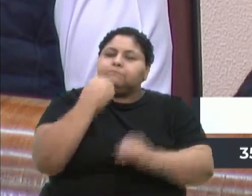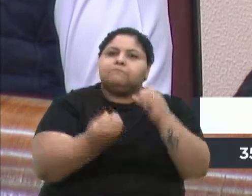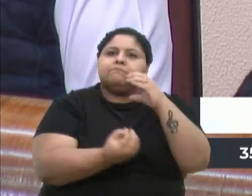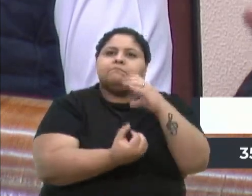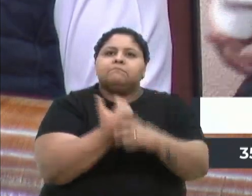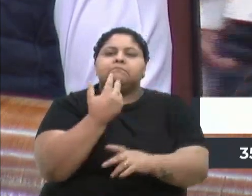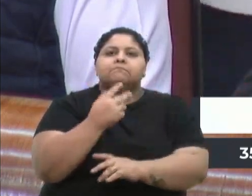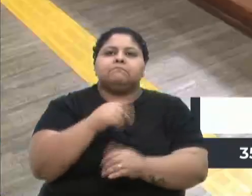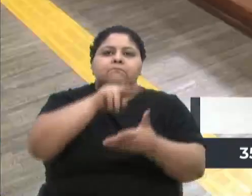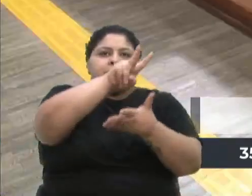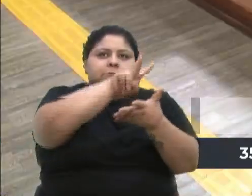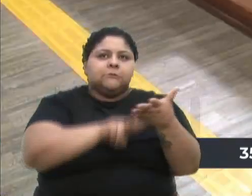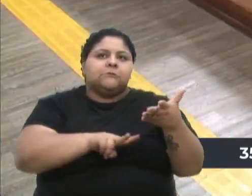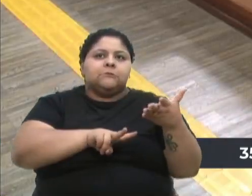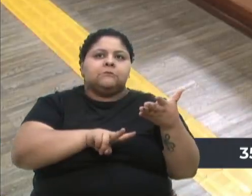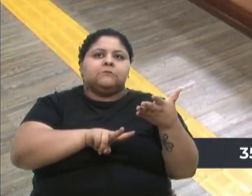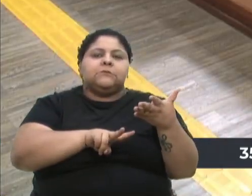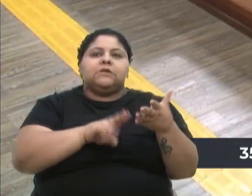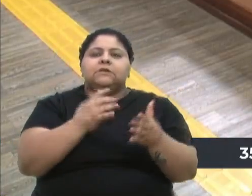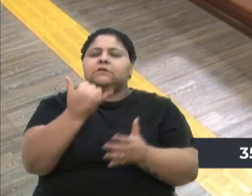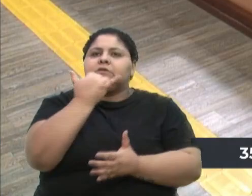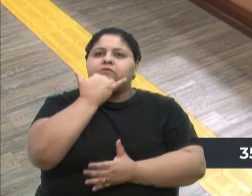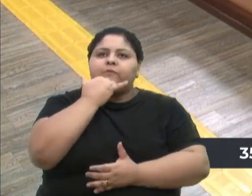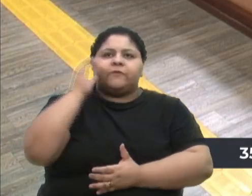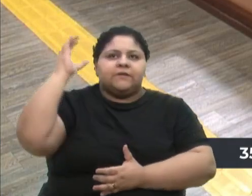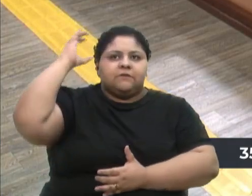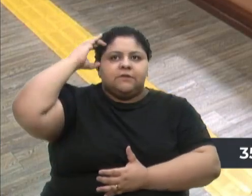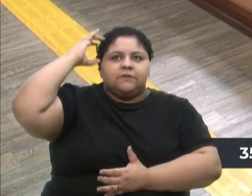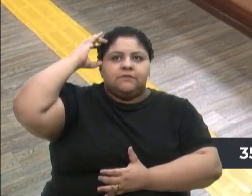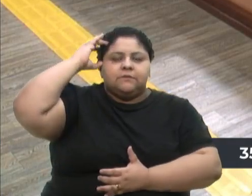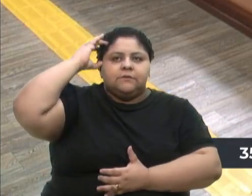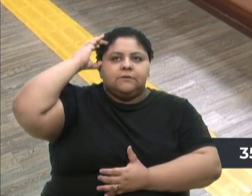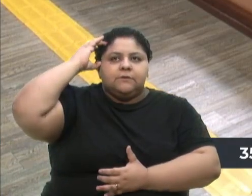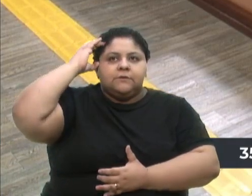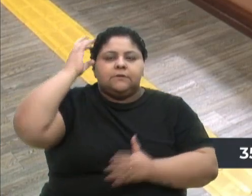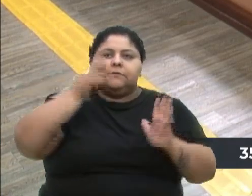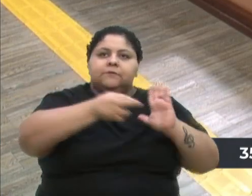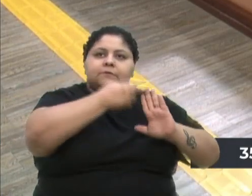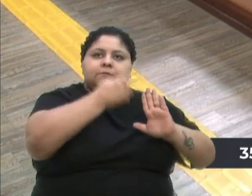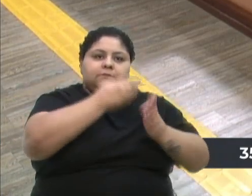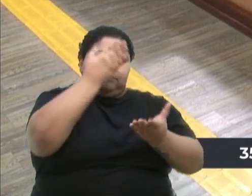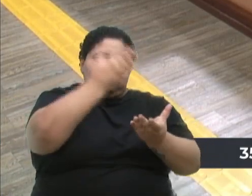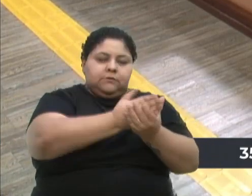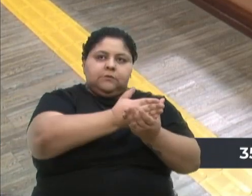leitura do parecer. Referente ao processo número